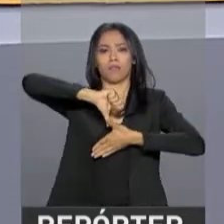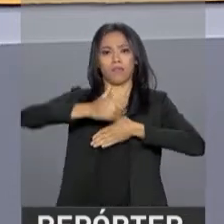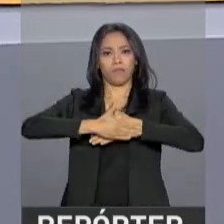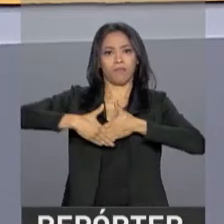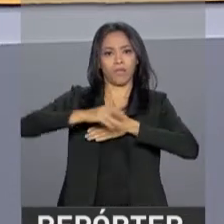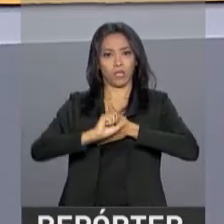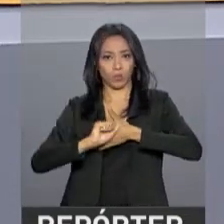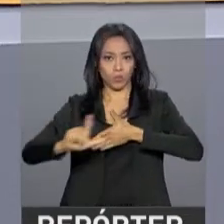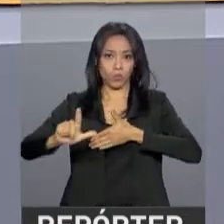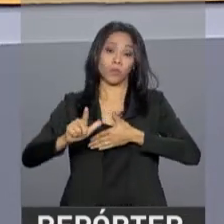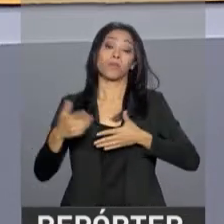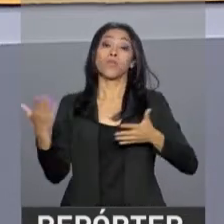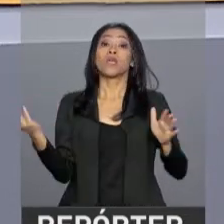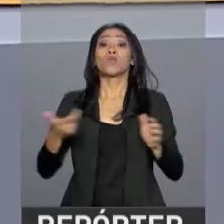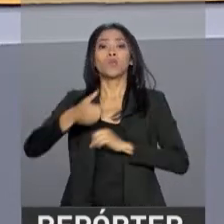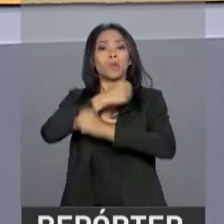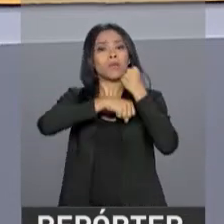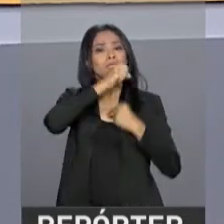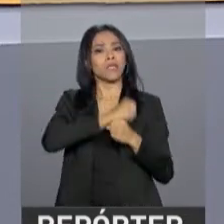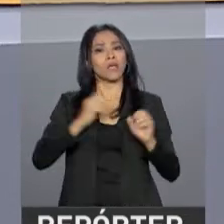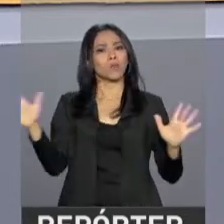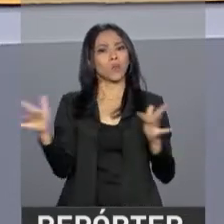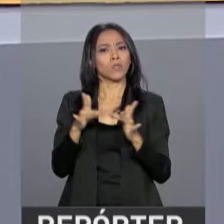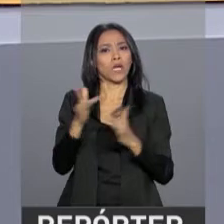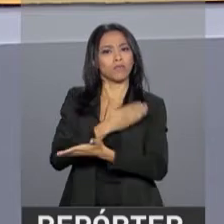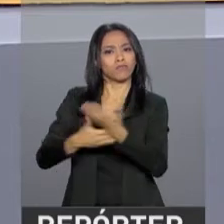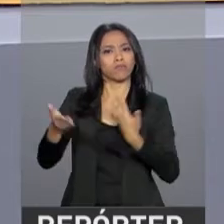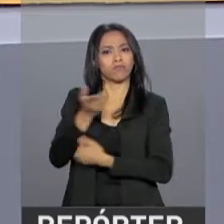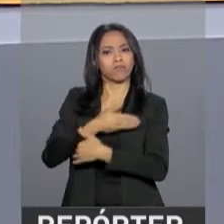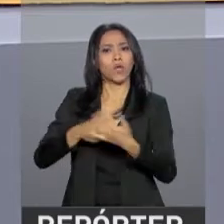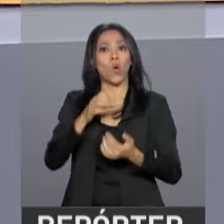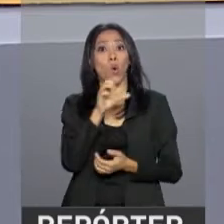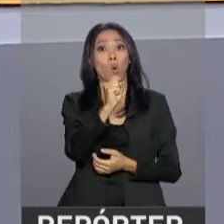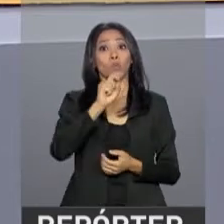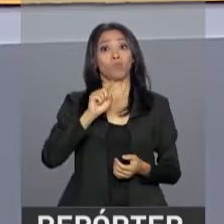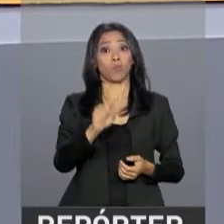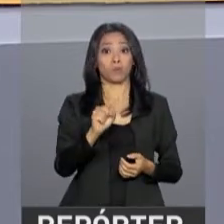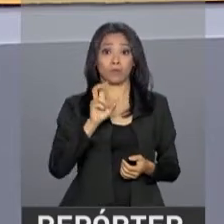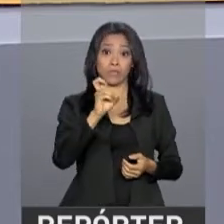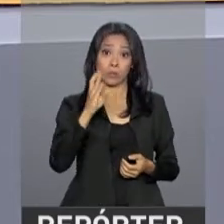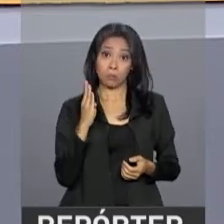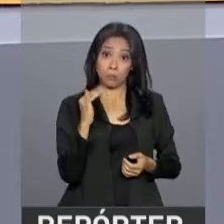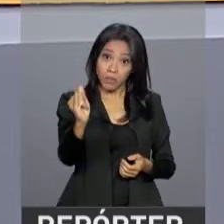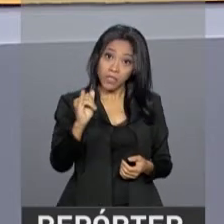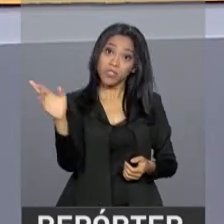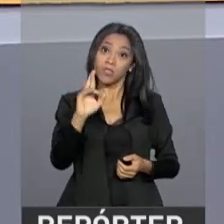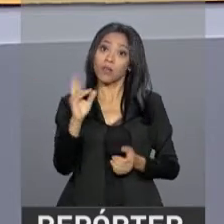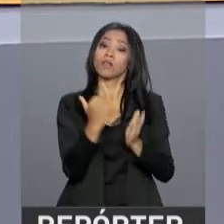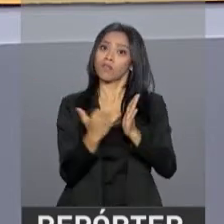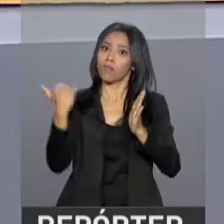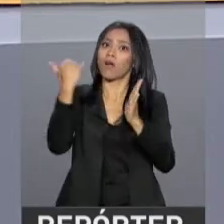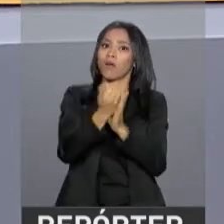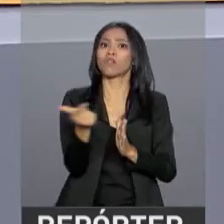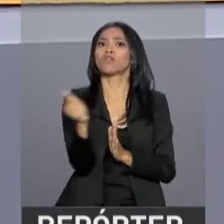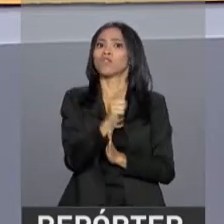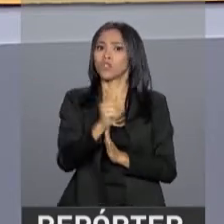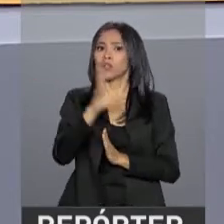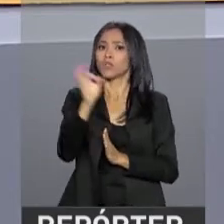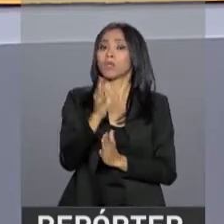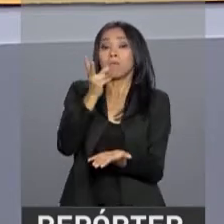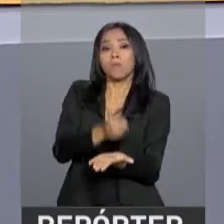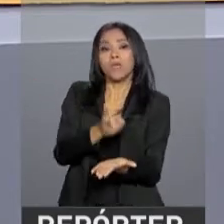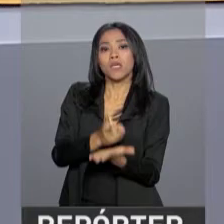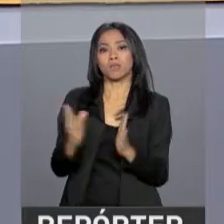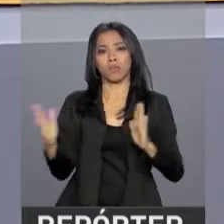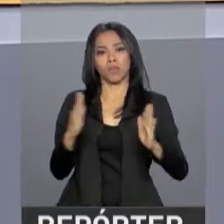o intercâmbio comercial entre os países chegou a 8,5 bilhões de dólares, alta de 22% em relação ao mesmo